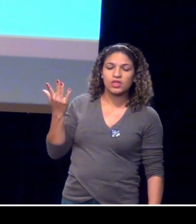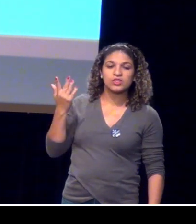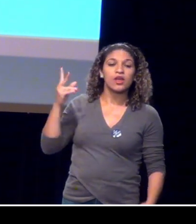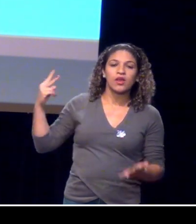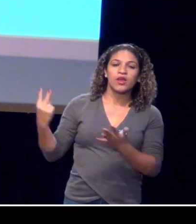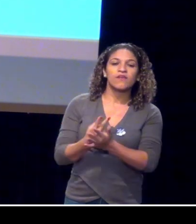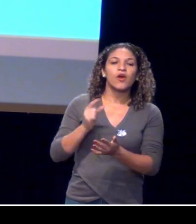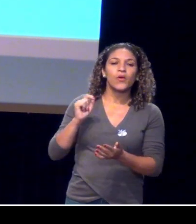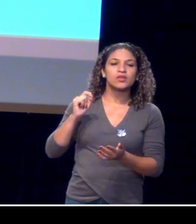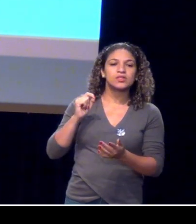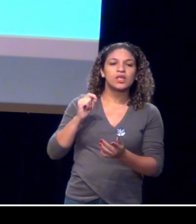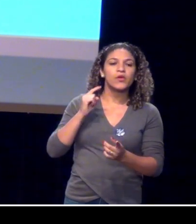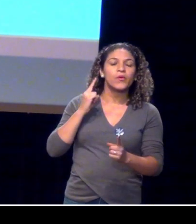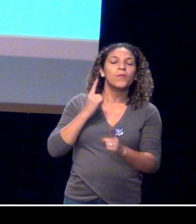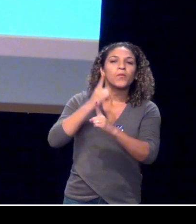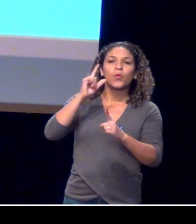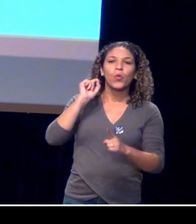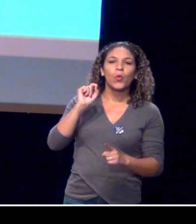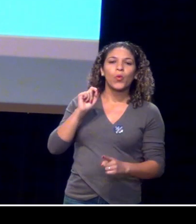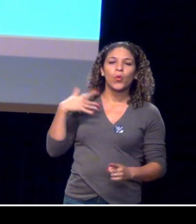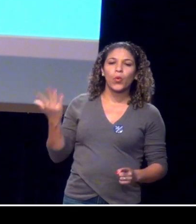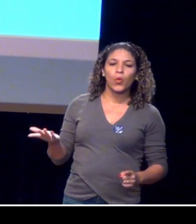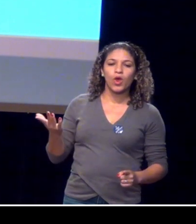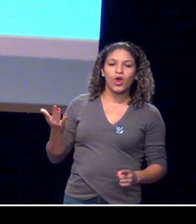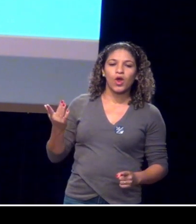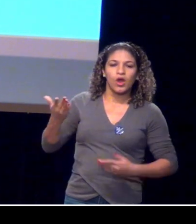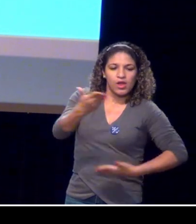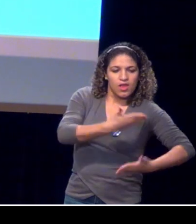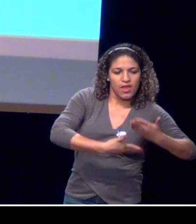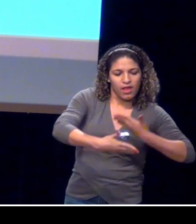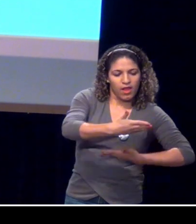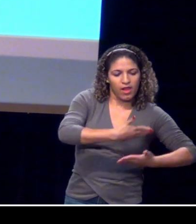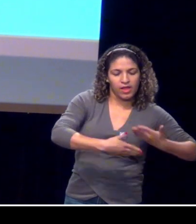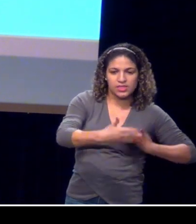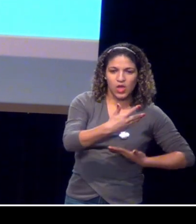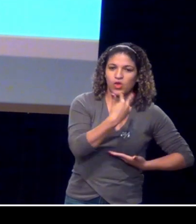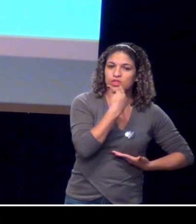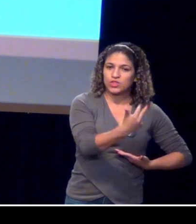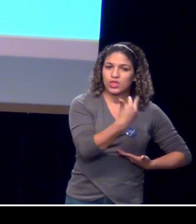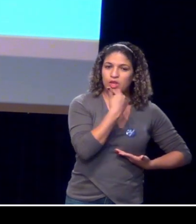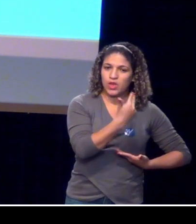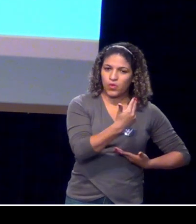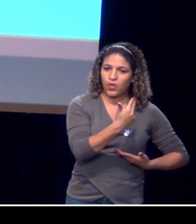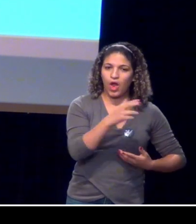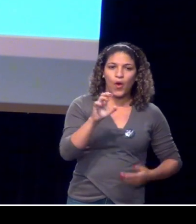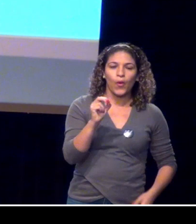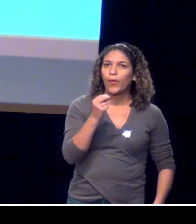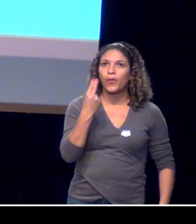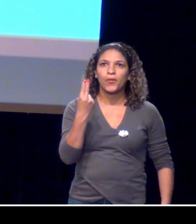vai acontecer um encontro do quê? Não só uma relação entre línguas,